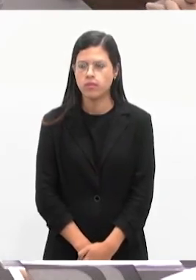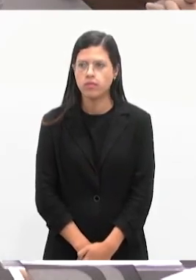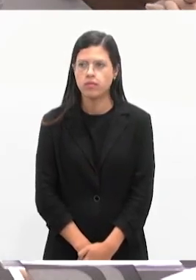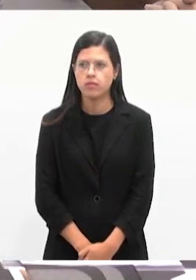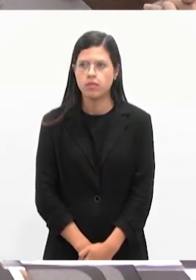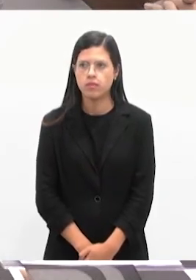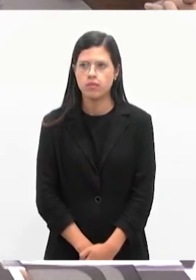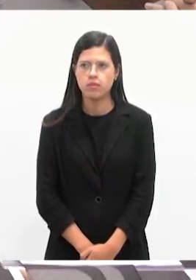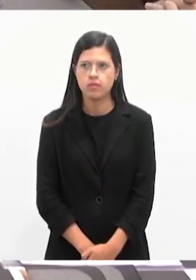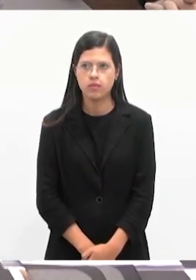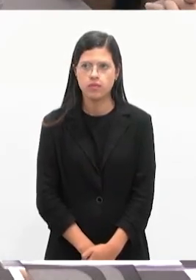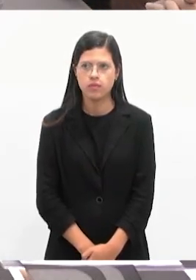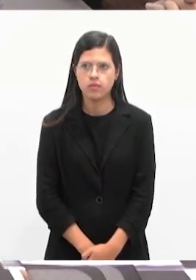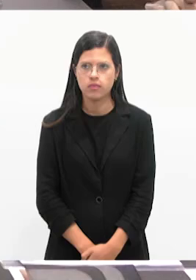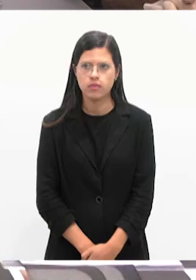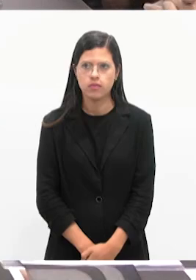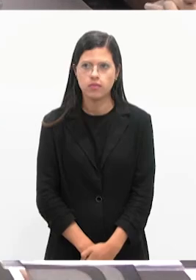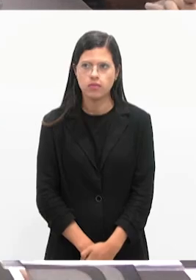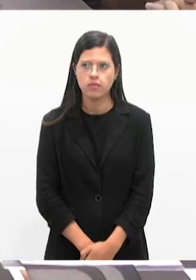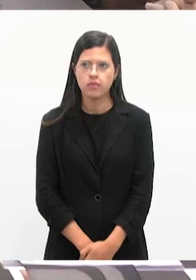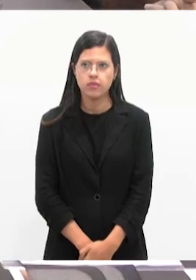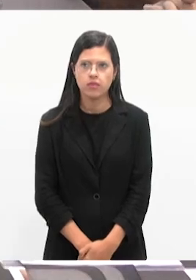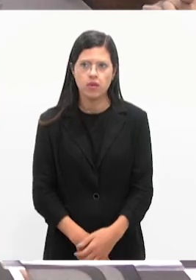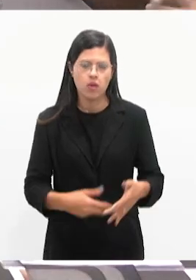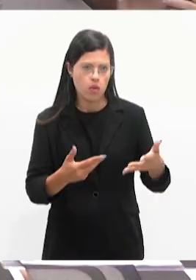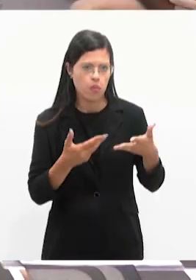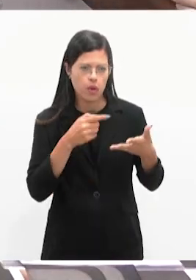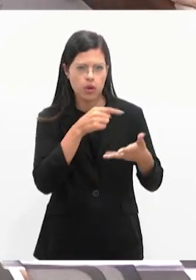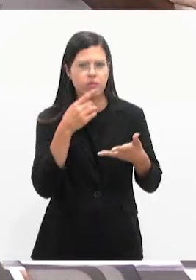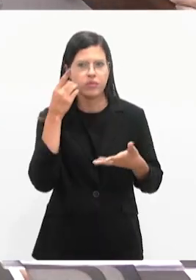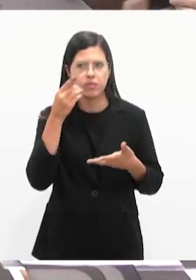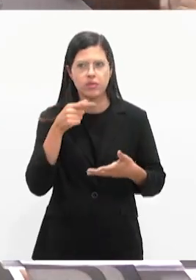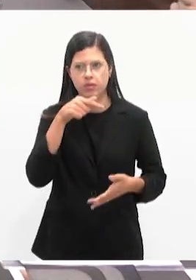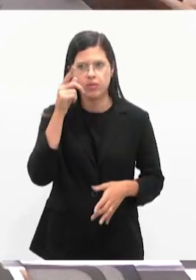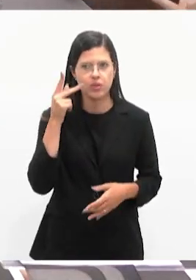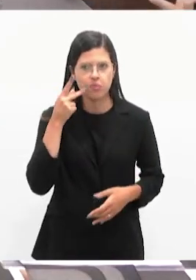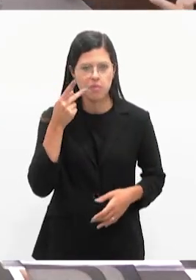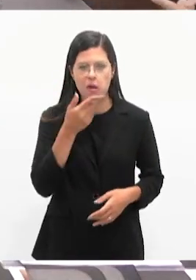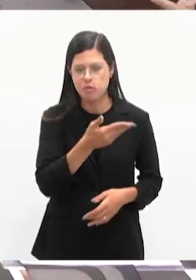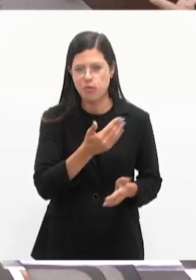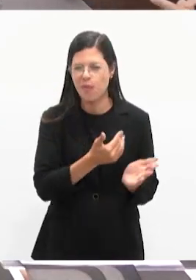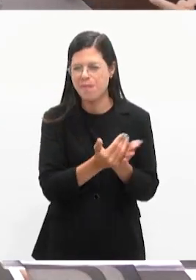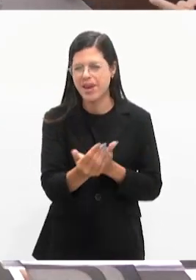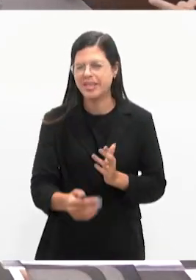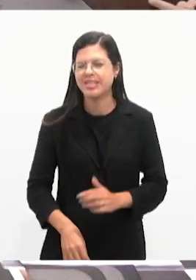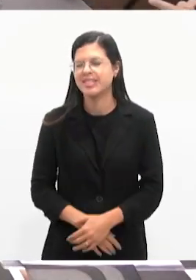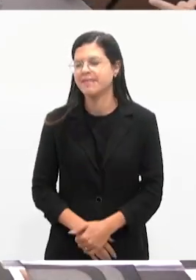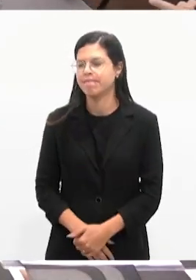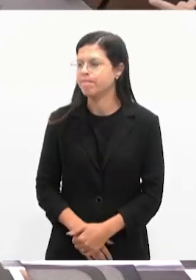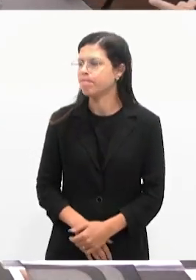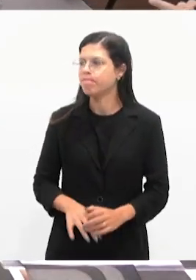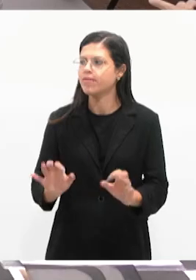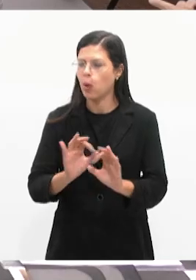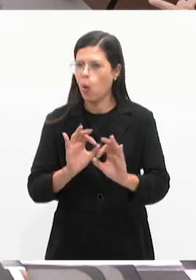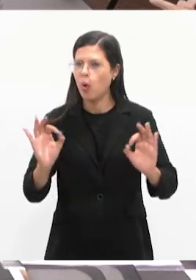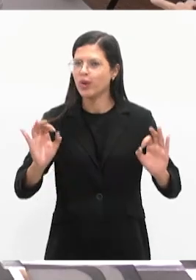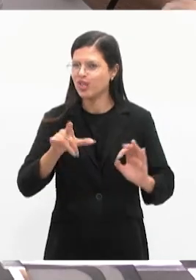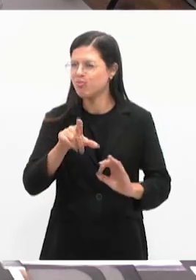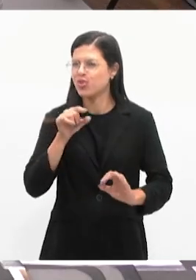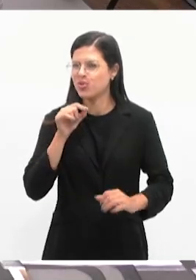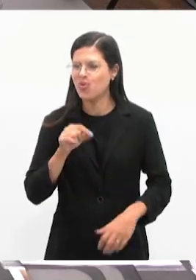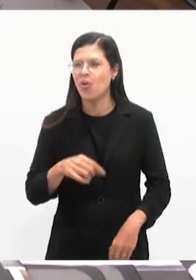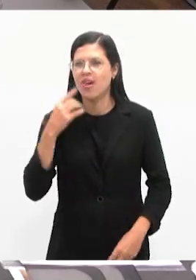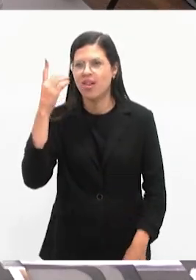Senhor presidente, eu quero Deputado. ouvir o deputado Luiz Paulo primeiro. Deputado Luiz Paulo, por favor. Prudente observação, deputado Cozzolino. Como